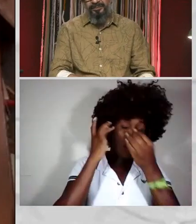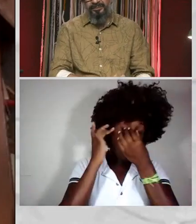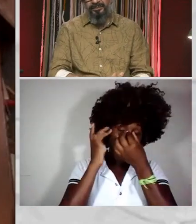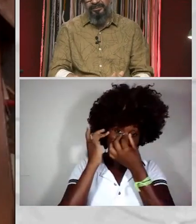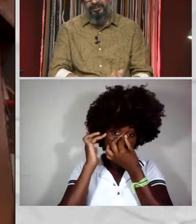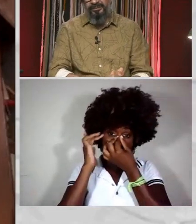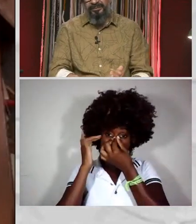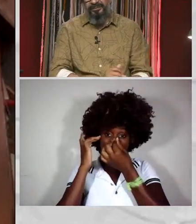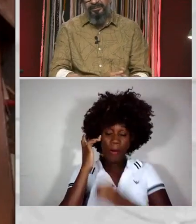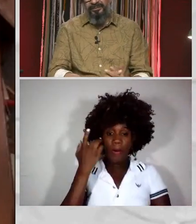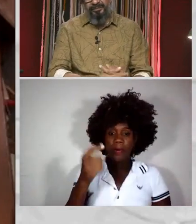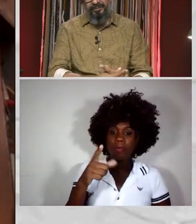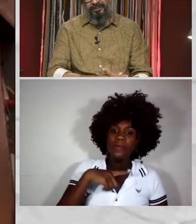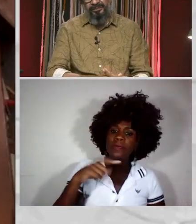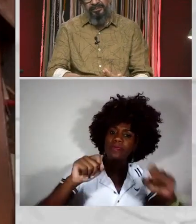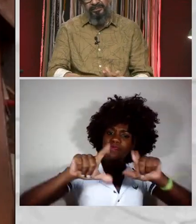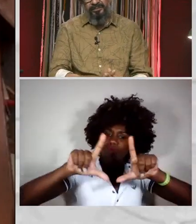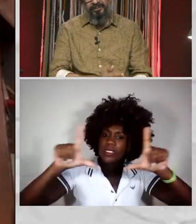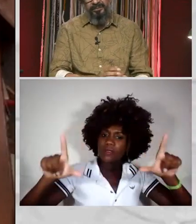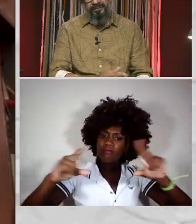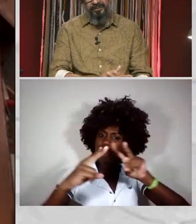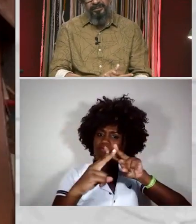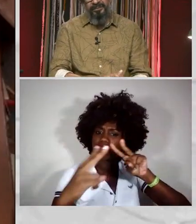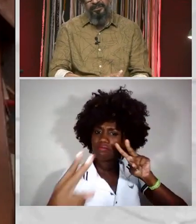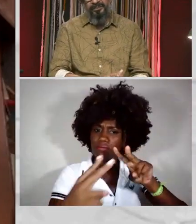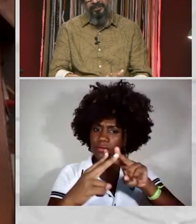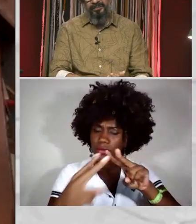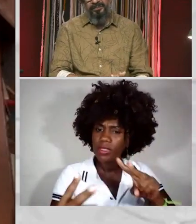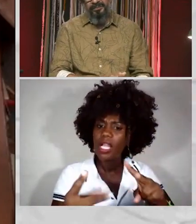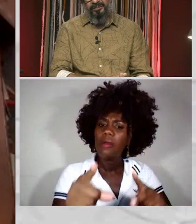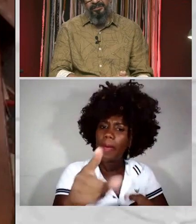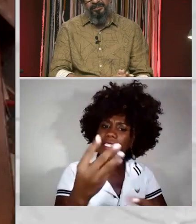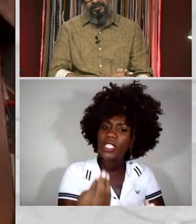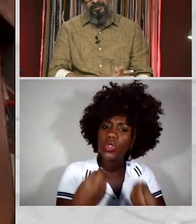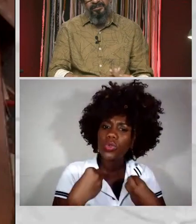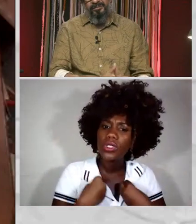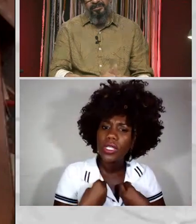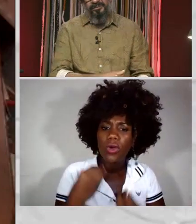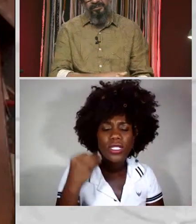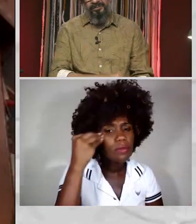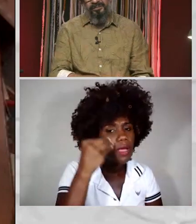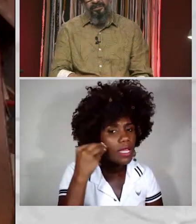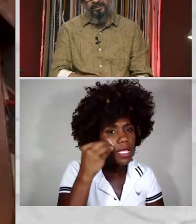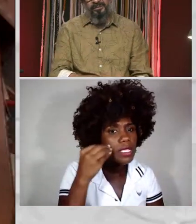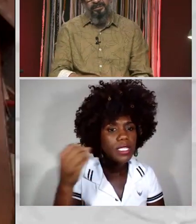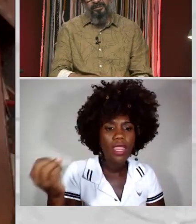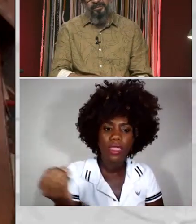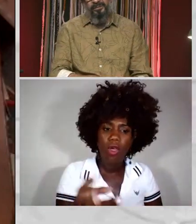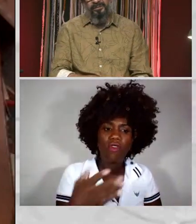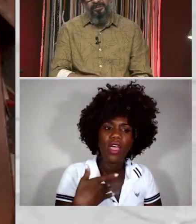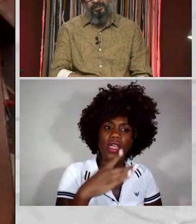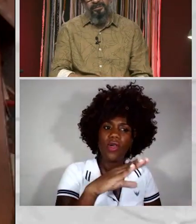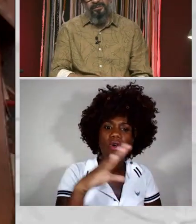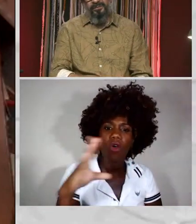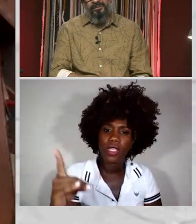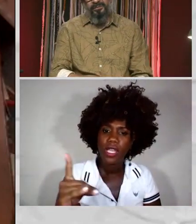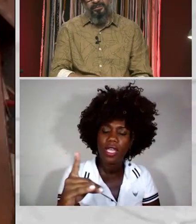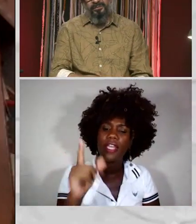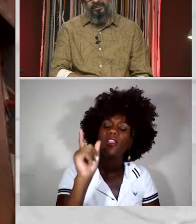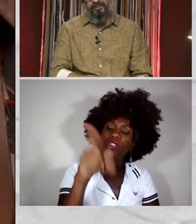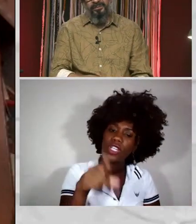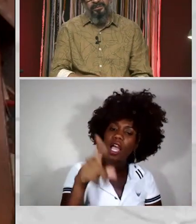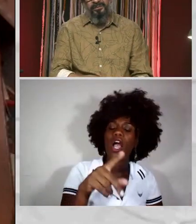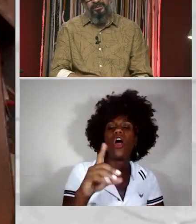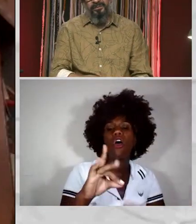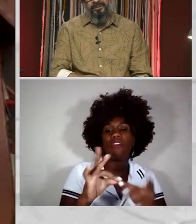essas plataformas trouxeram novas realidades para a gente, no sentido de que, por exemplo, eu coordeno oficinas de literatura já há um